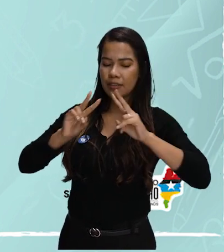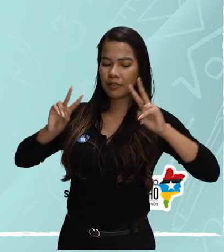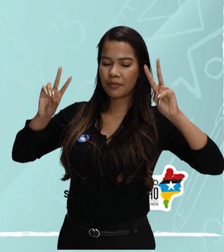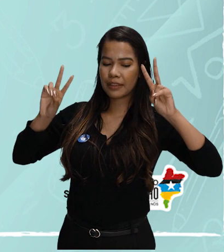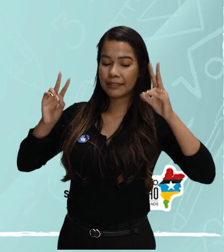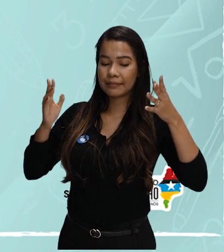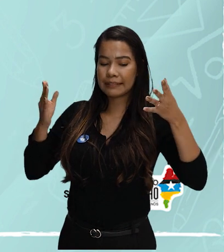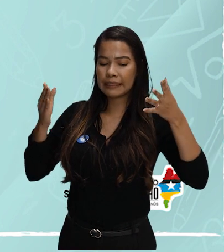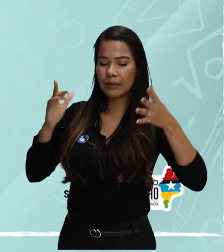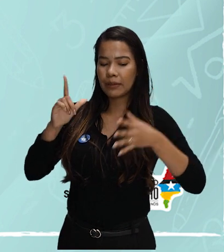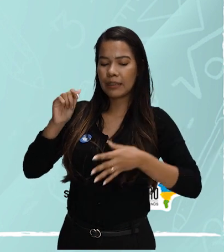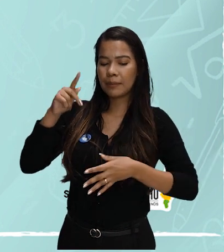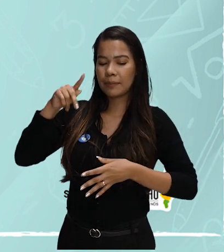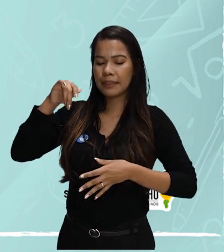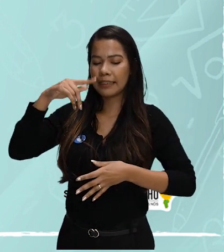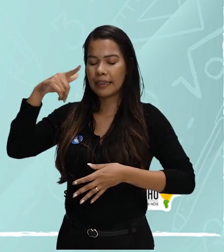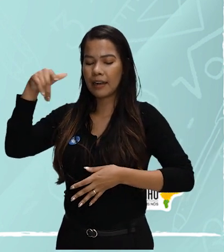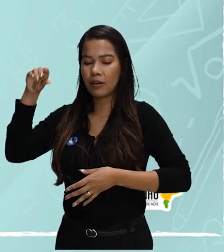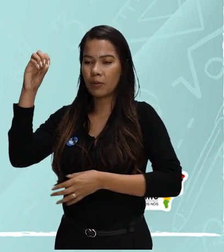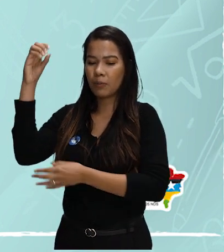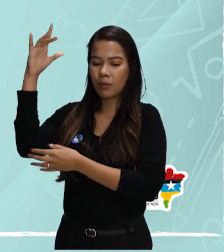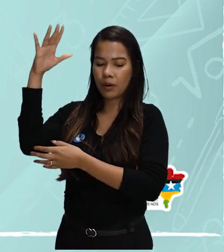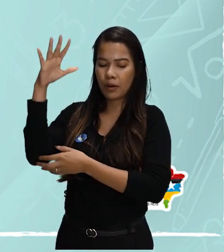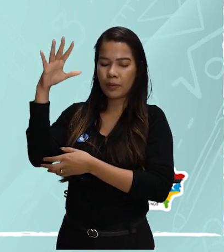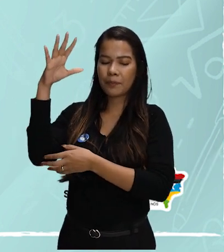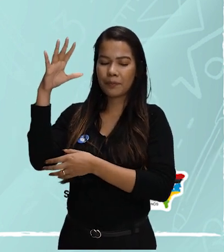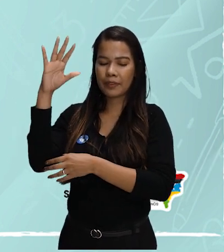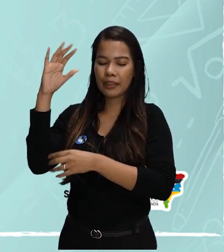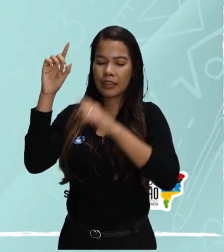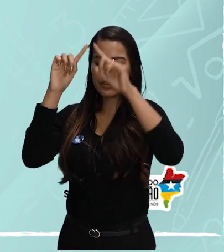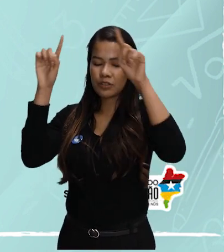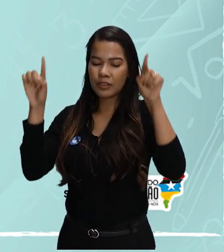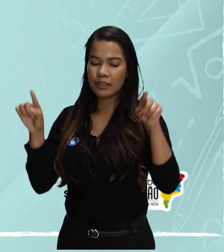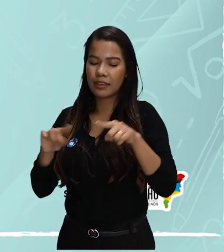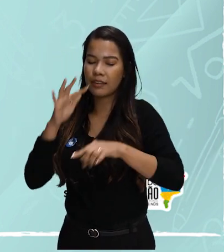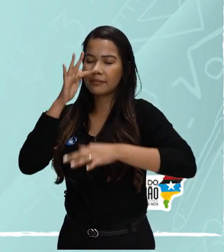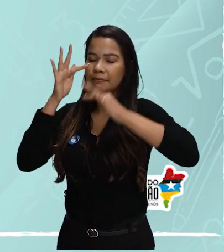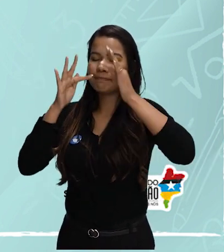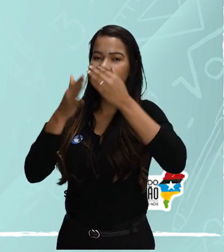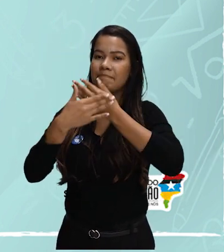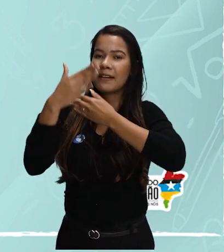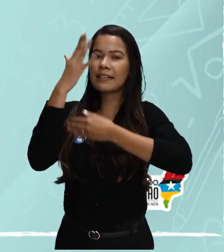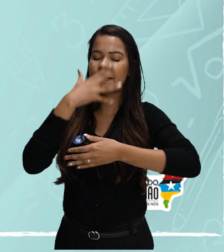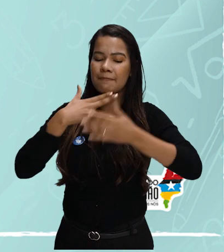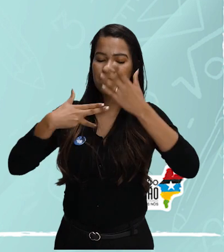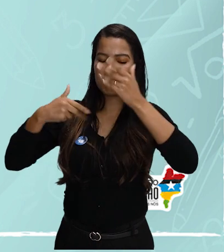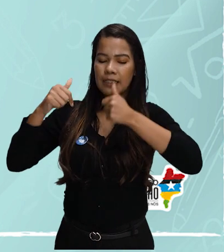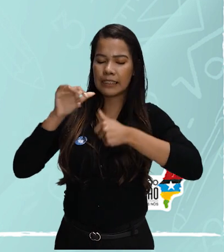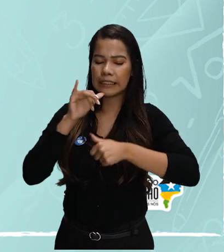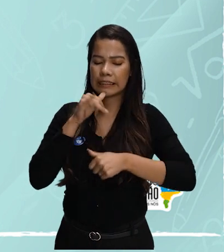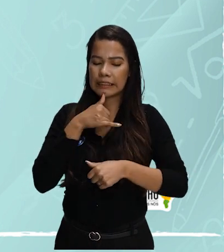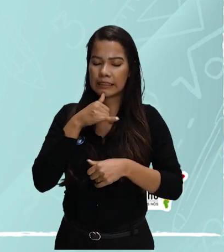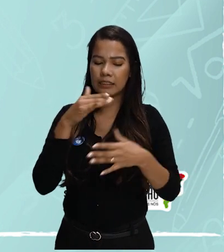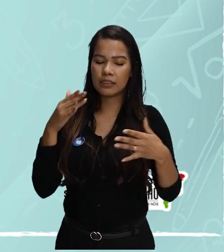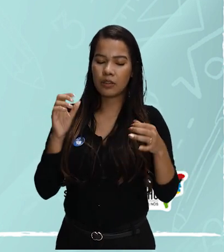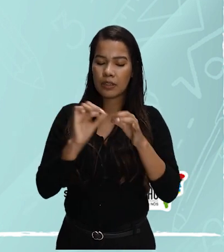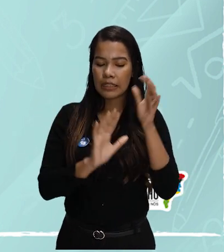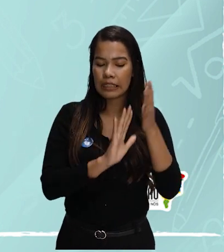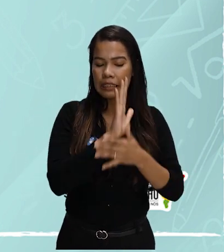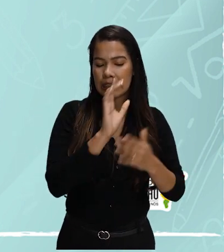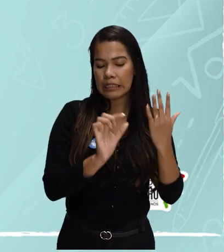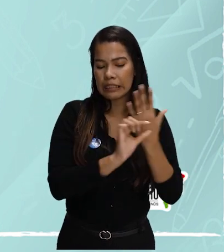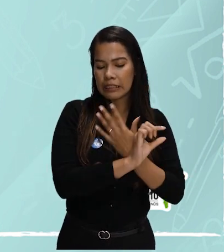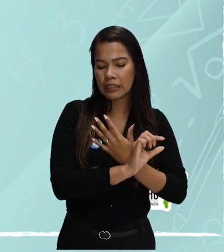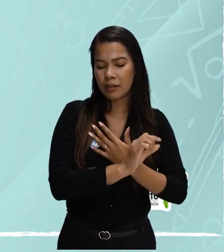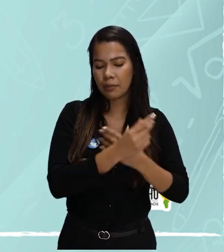gás, na janela a flor mais bela, em tristes ais. Os compositores são Evaldo